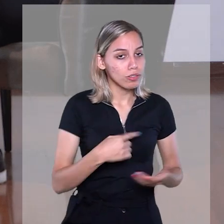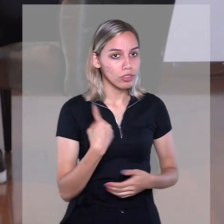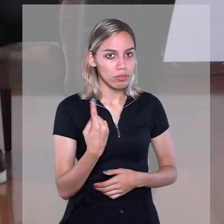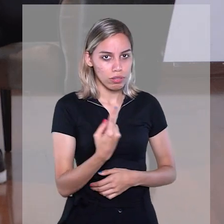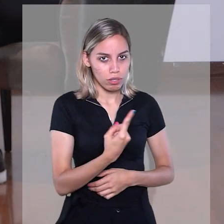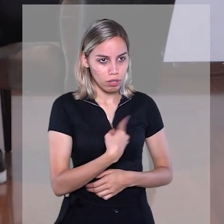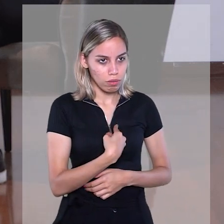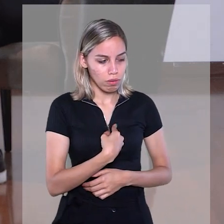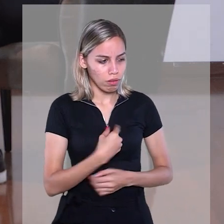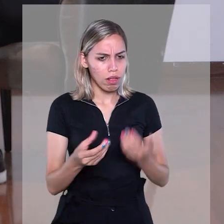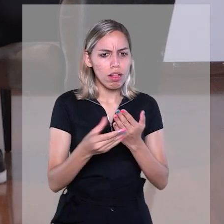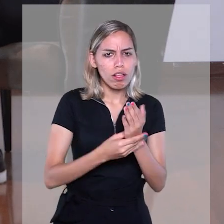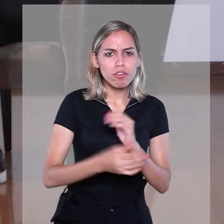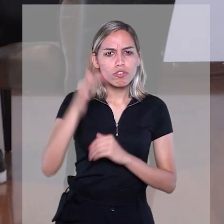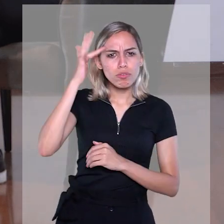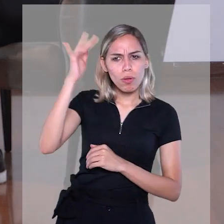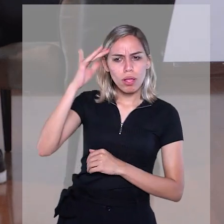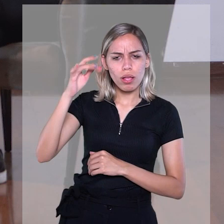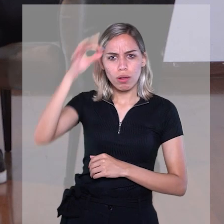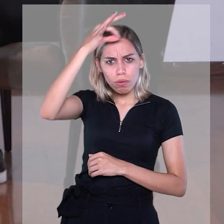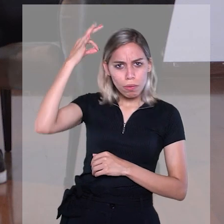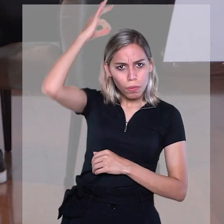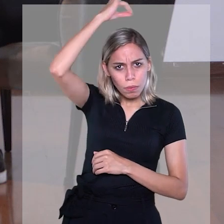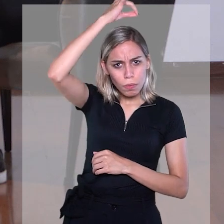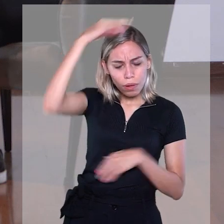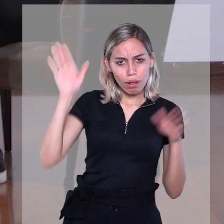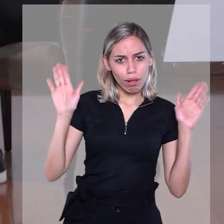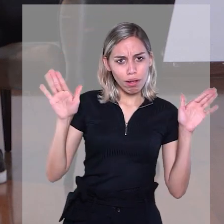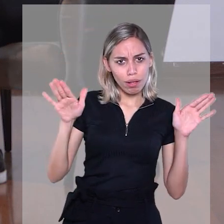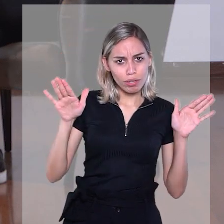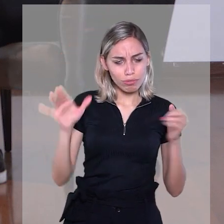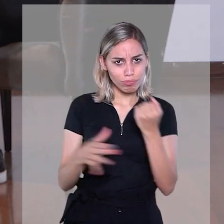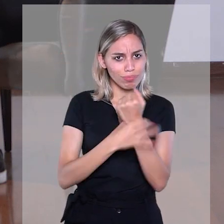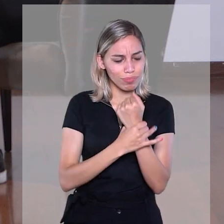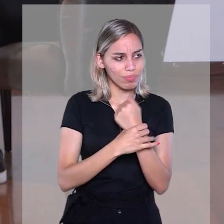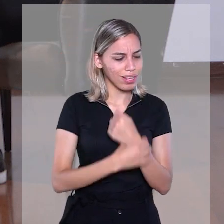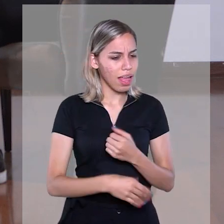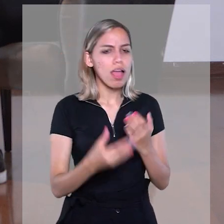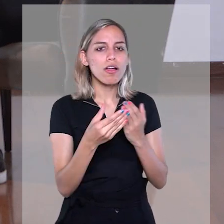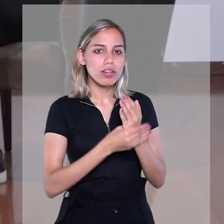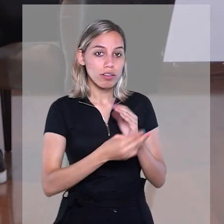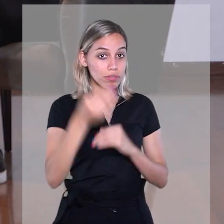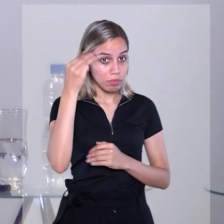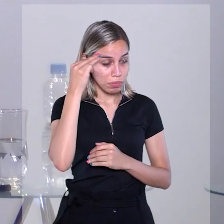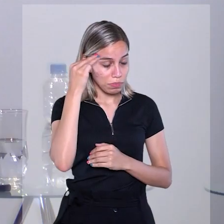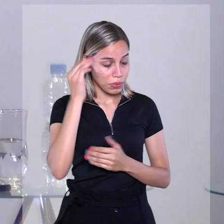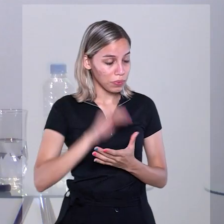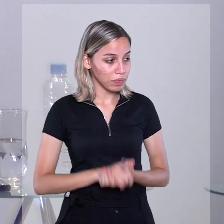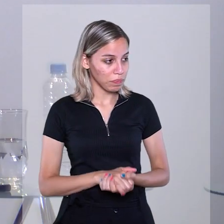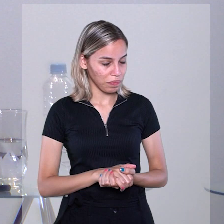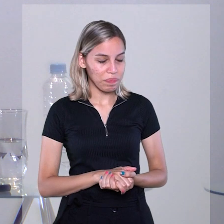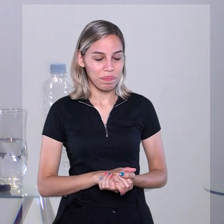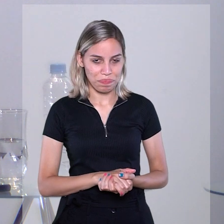o Sonhei com o Anjo da Guarda o Resto da Noite, o livro publicado pela Todavia, um livro de memórias. Afonso segura